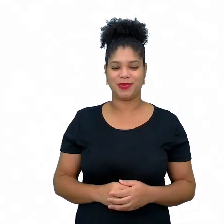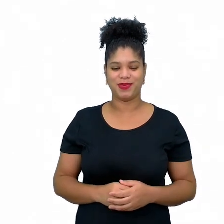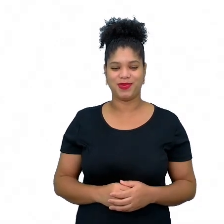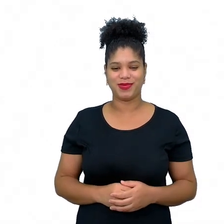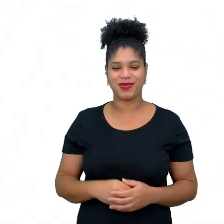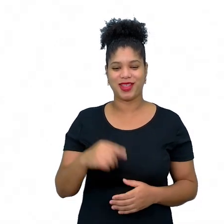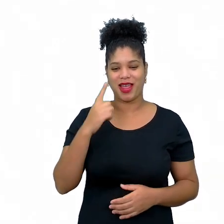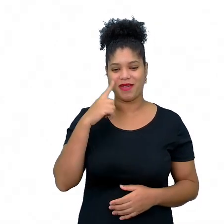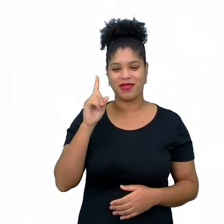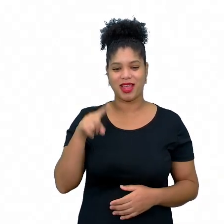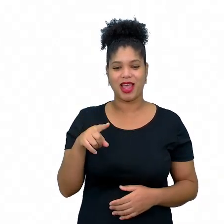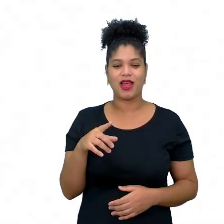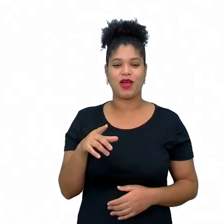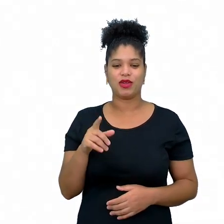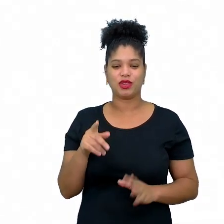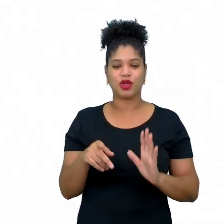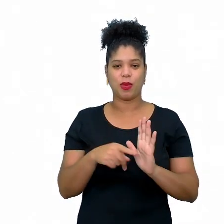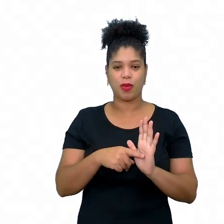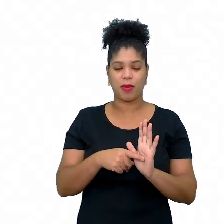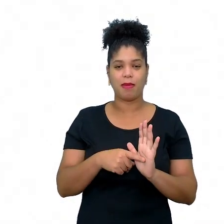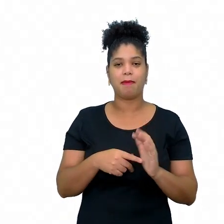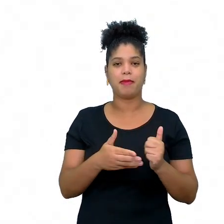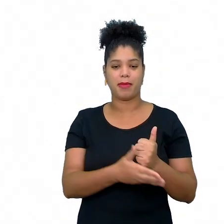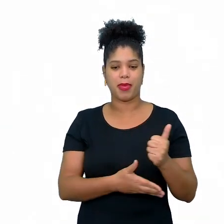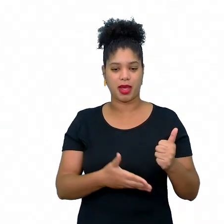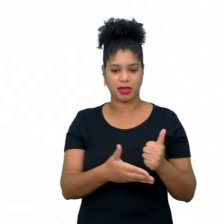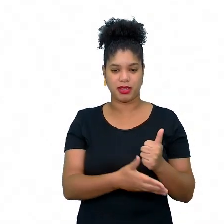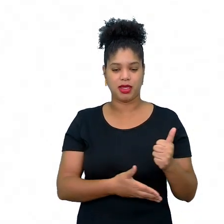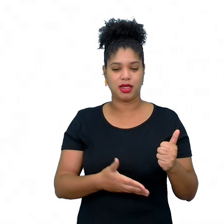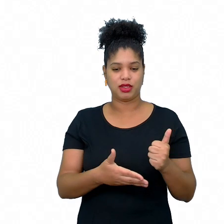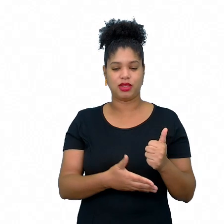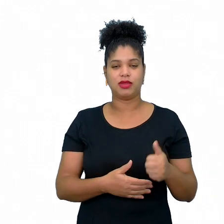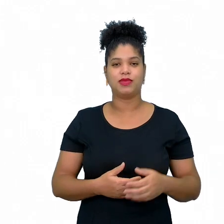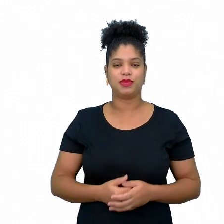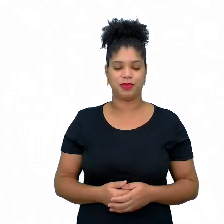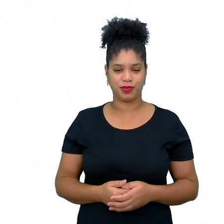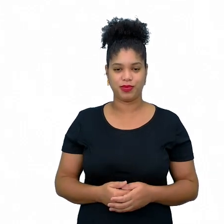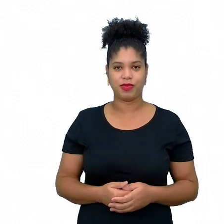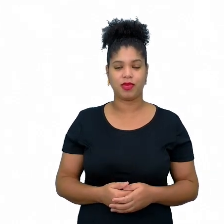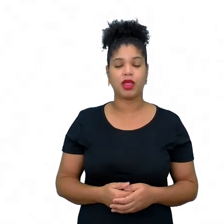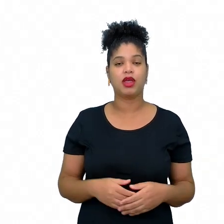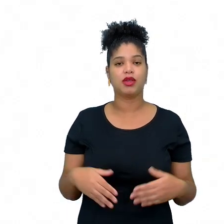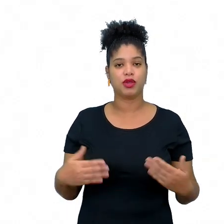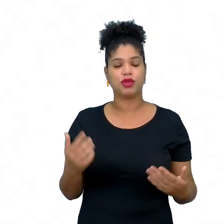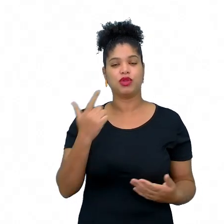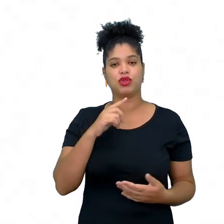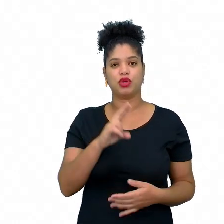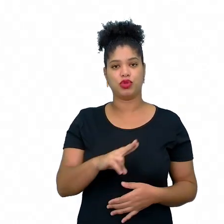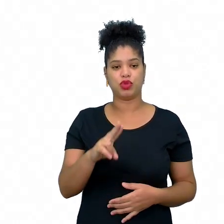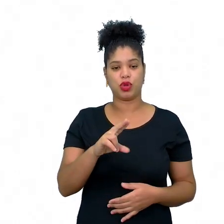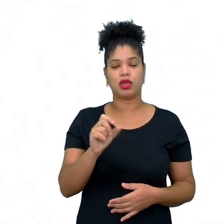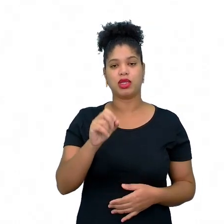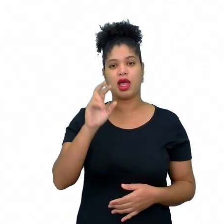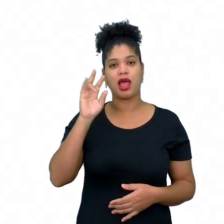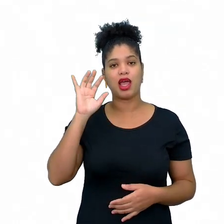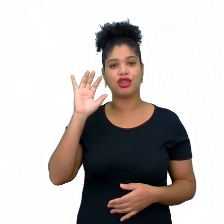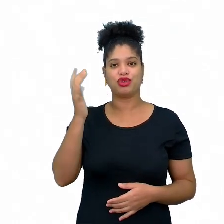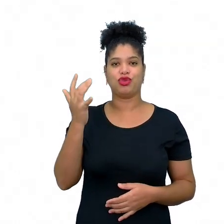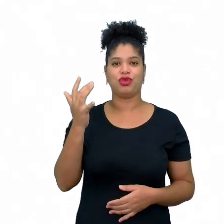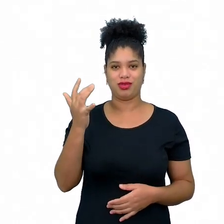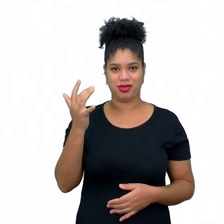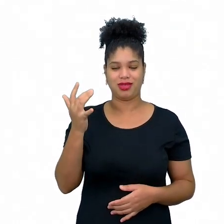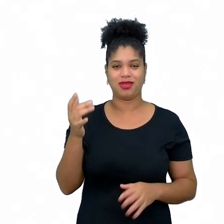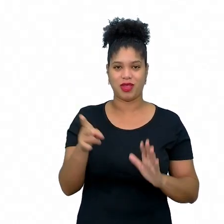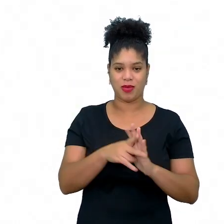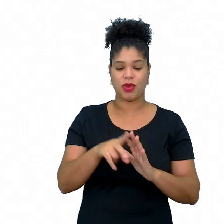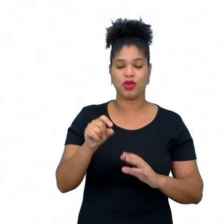rica, embasada ali no número π, né? E com isso nós podemos utilizar essa resolução